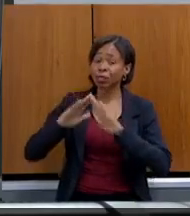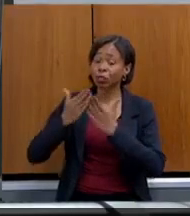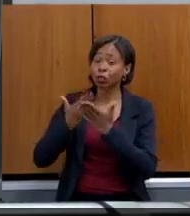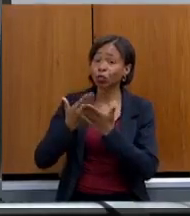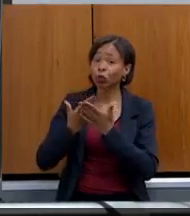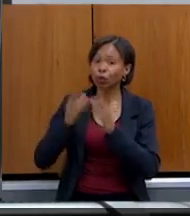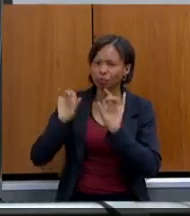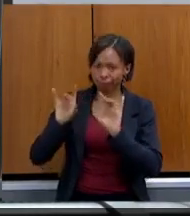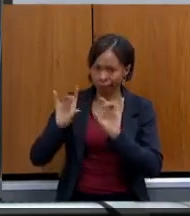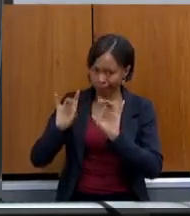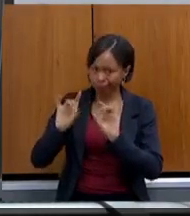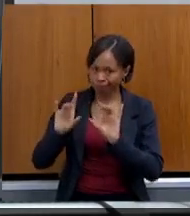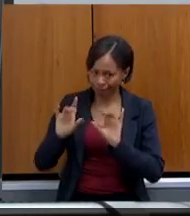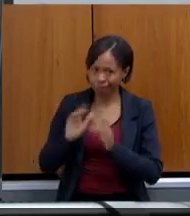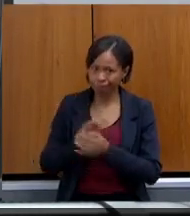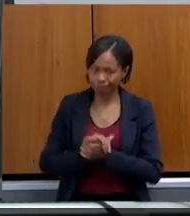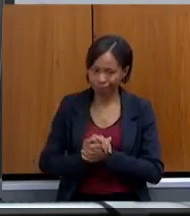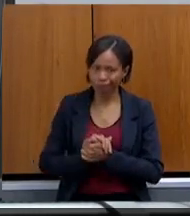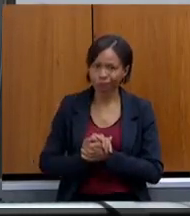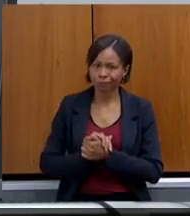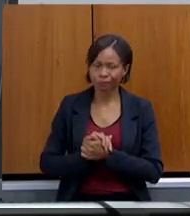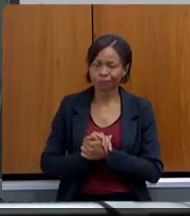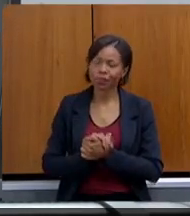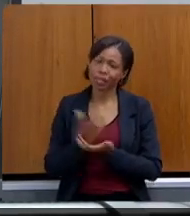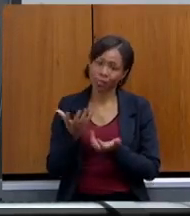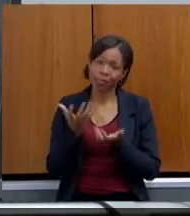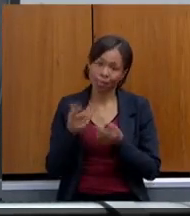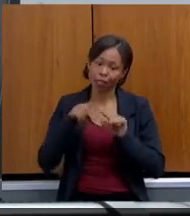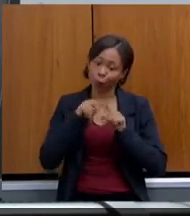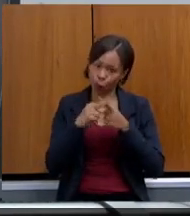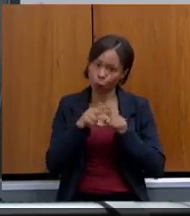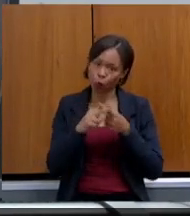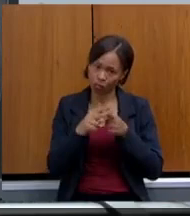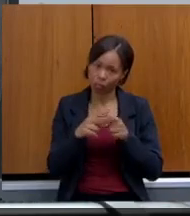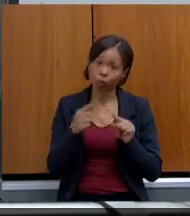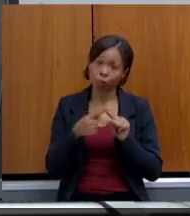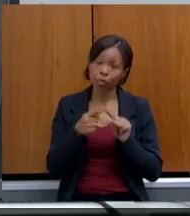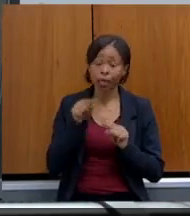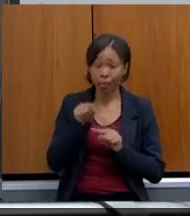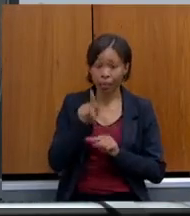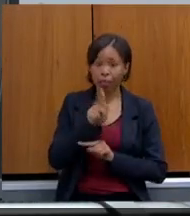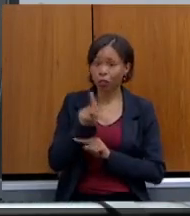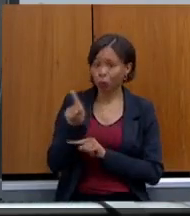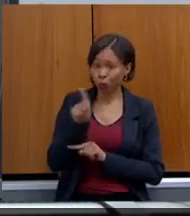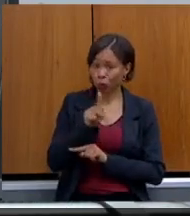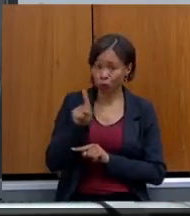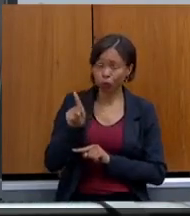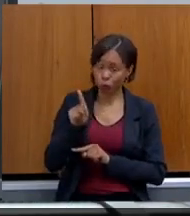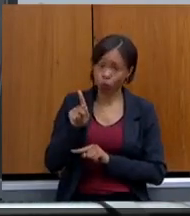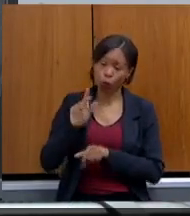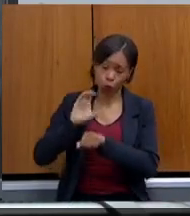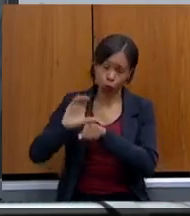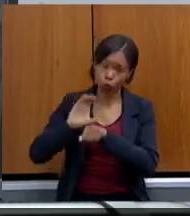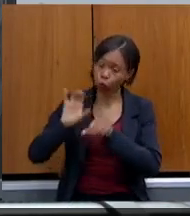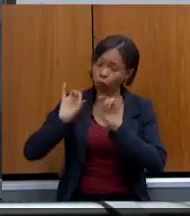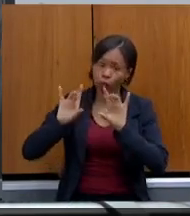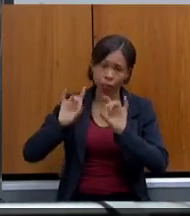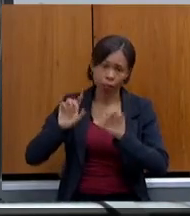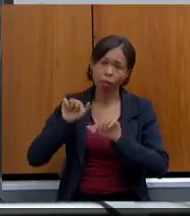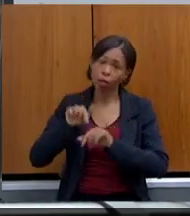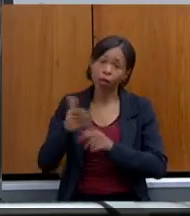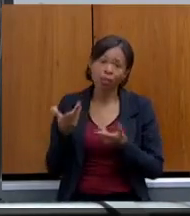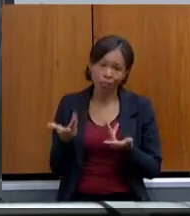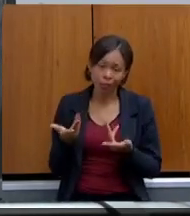Especial Então o que a gente pretende aí que seja corrigido é dar oportunidade às professor que fez sua especialização